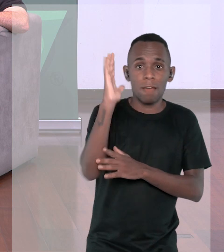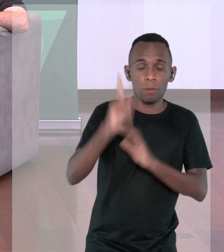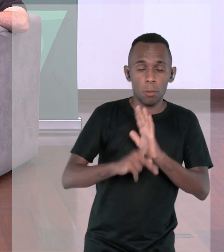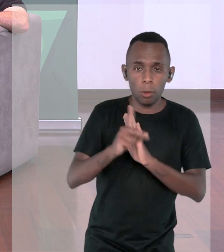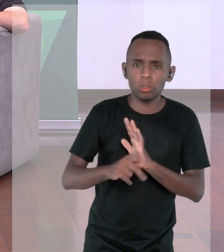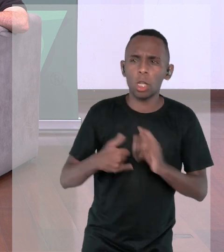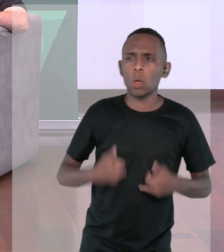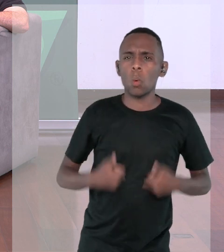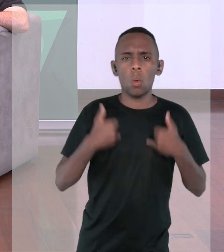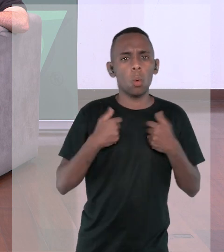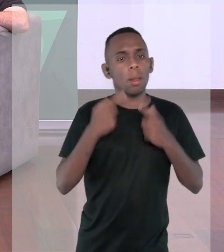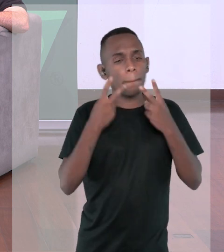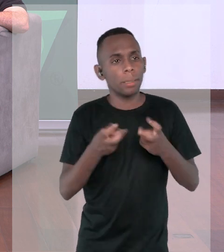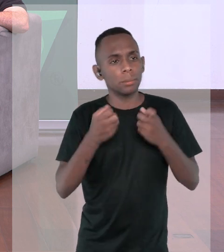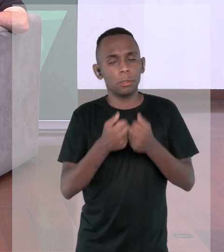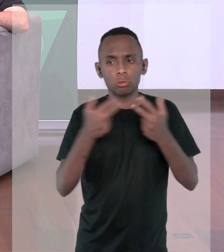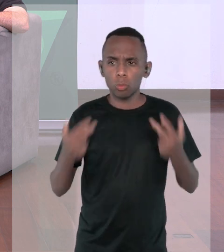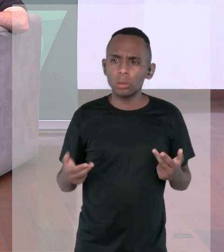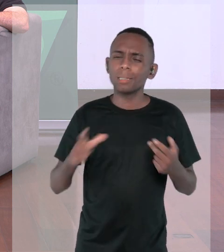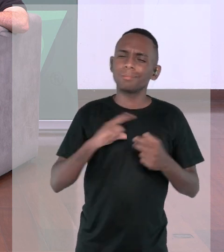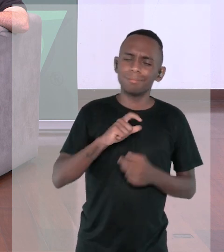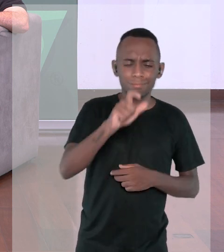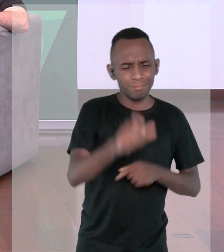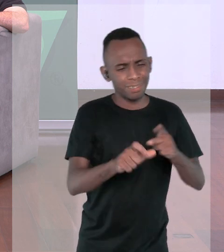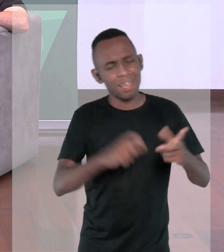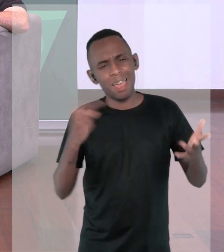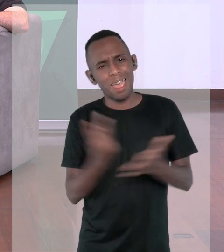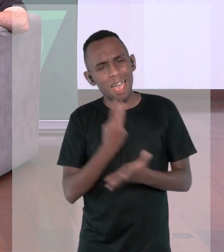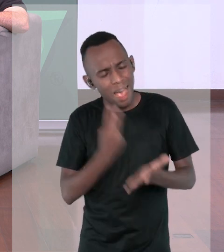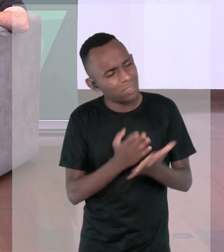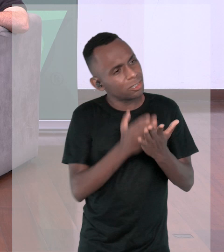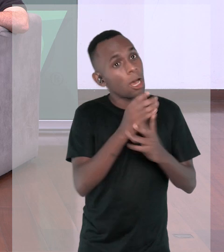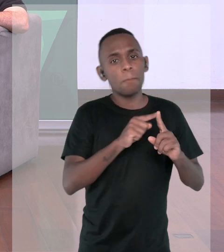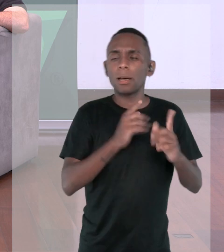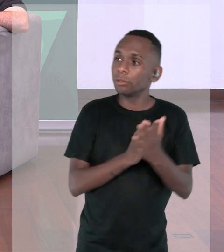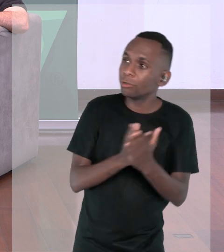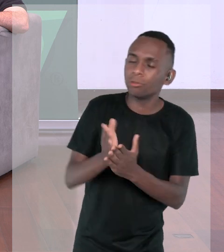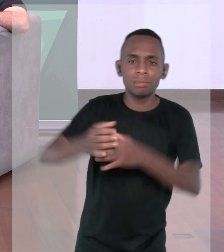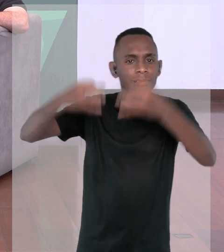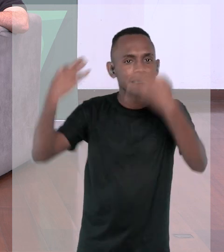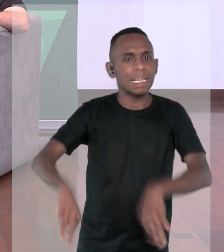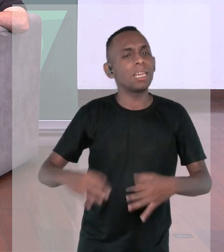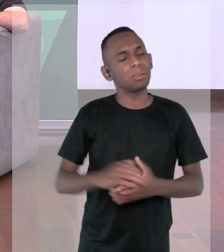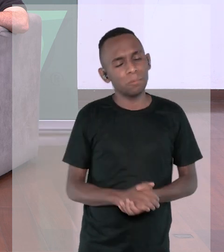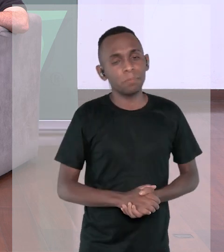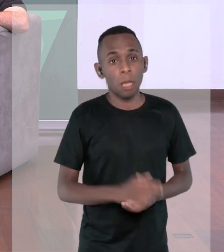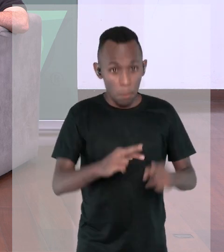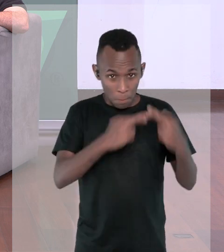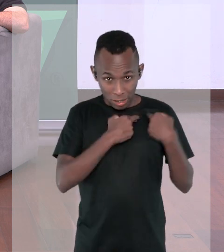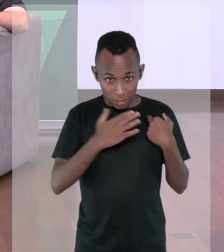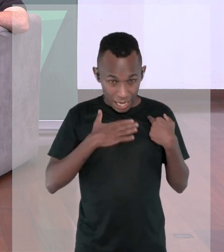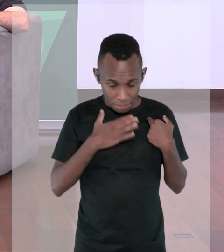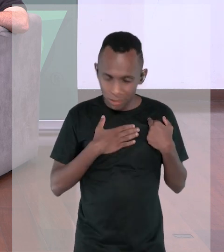isso. Ver determinadas coisas e falar assim, tinha tudo para dar errado e deu certo. Deu certo por minha